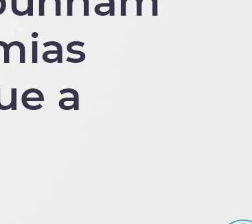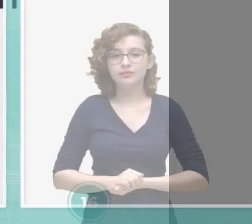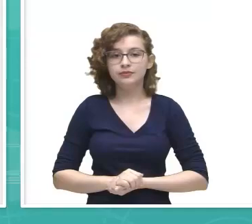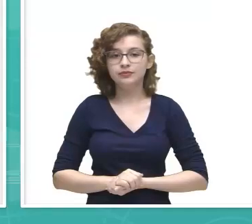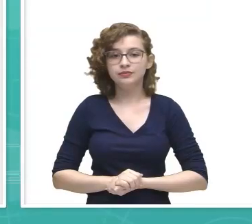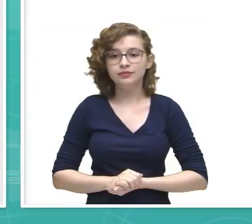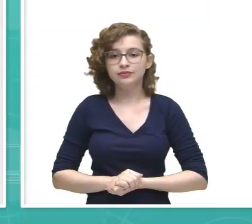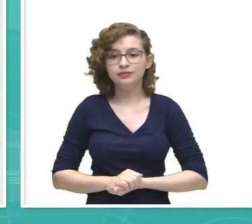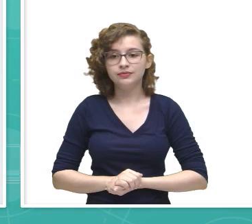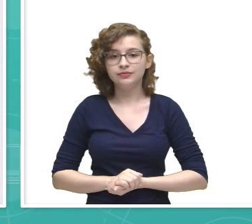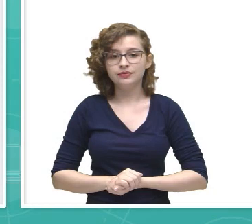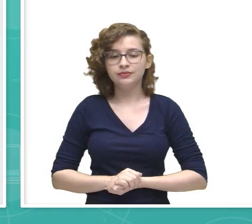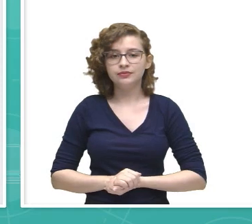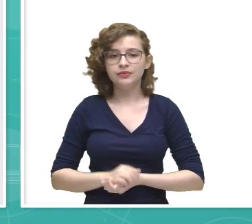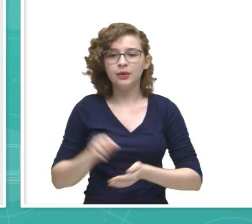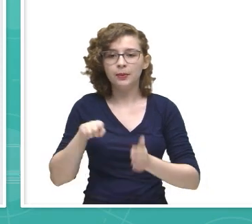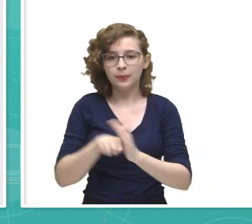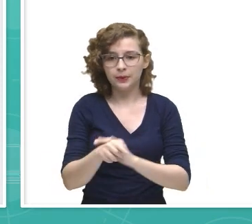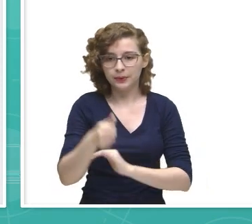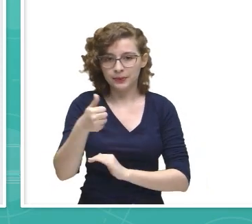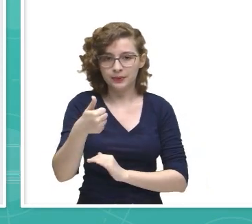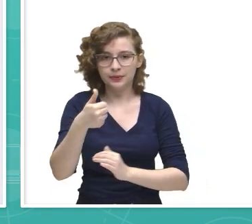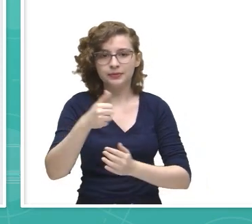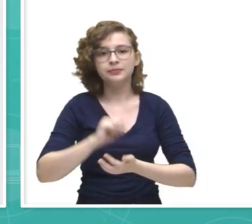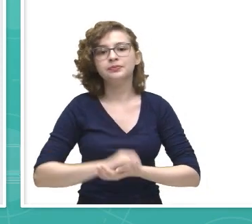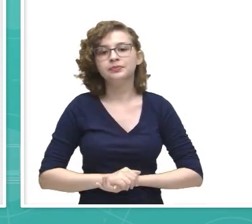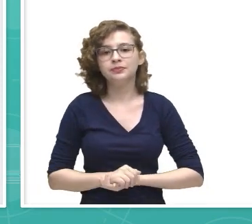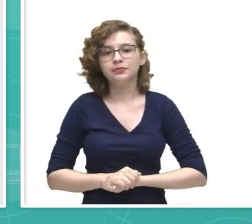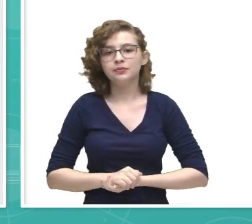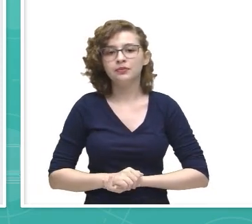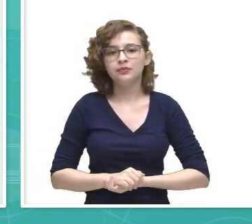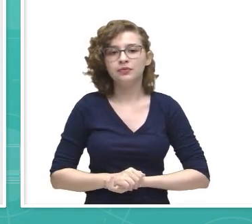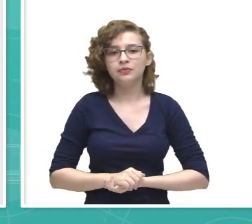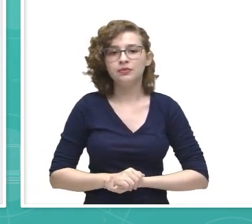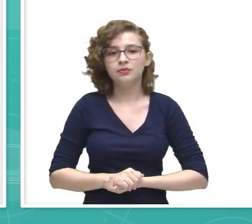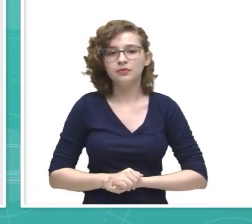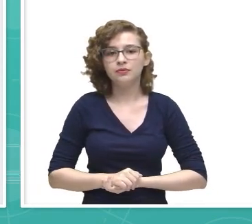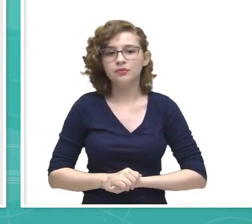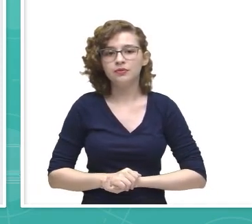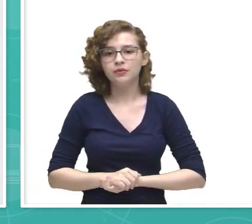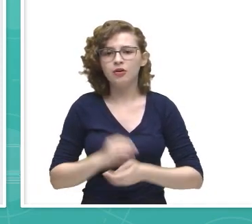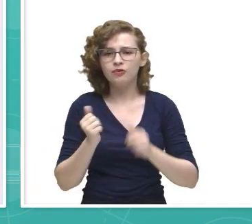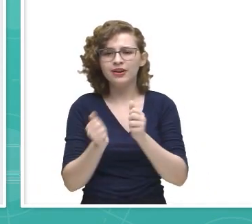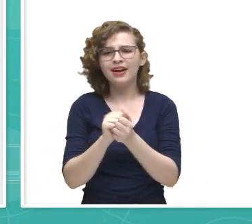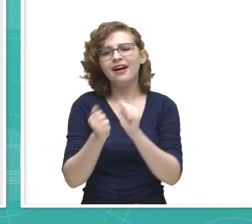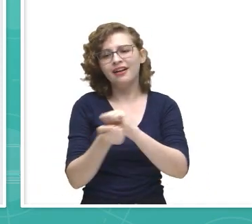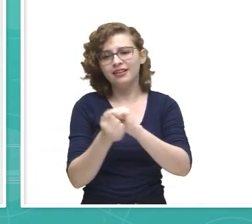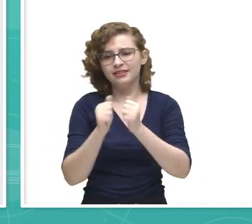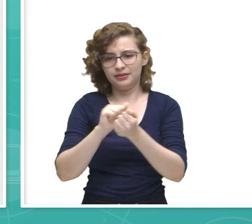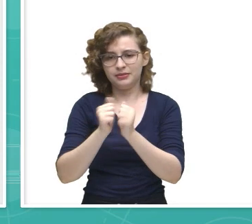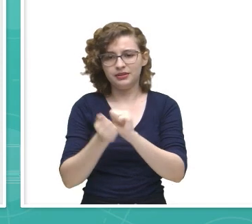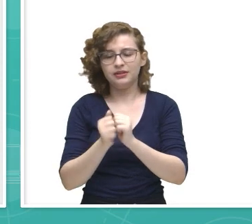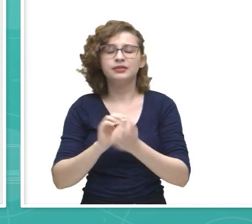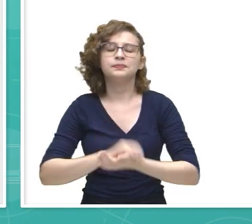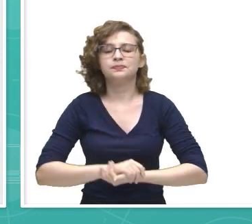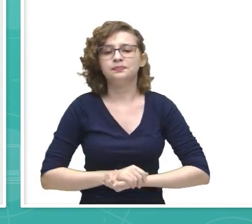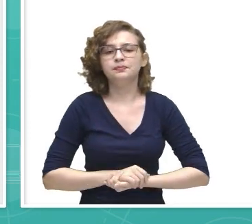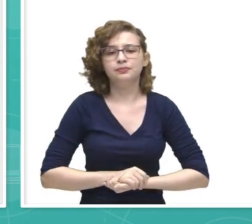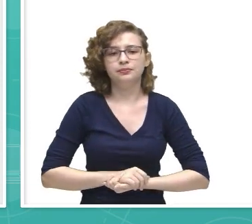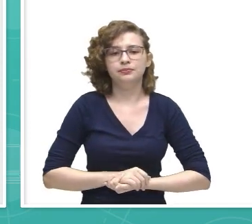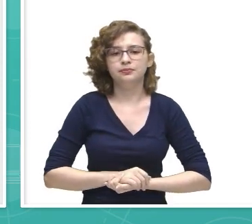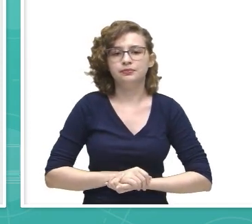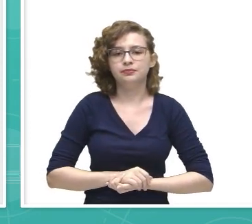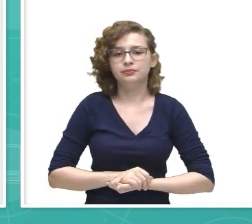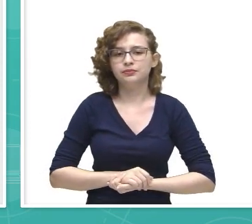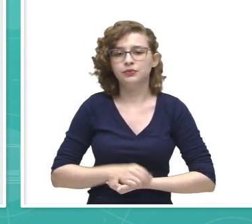Vamos lá, gente. Primeira questão. Uma questão aperfeiçoada, adaptada, digamos assim, da Universidade Federal de Pernambuco, do vestibular deles,